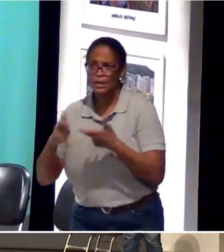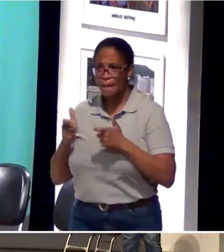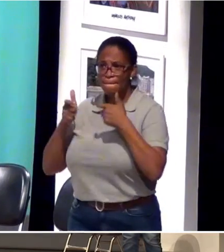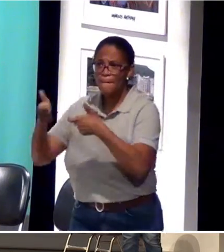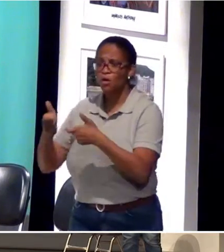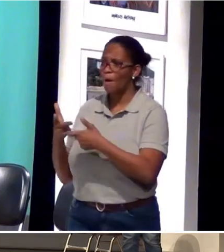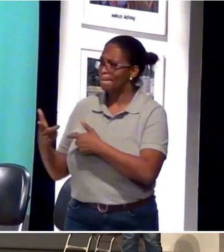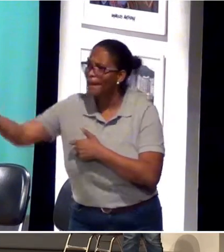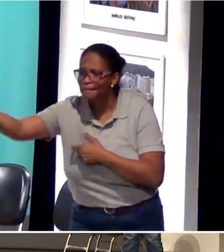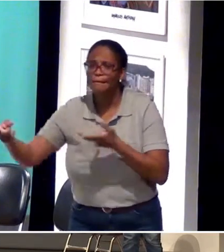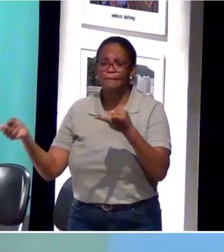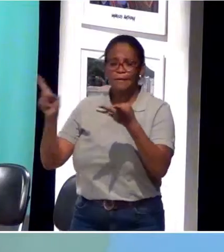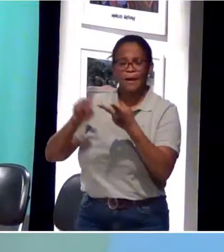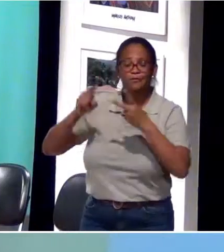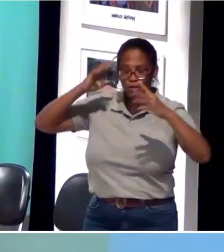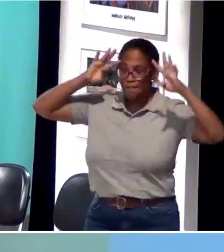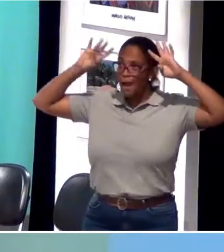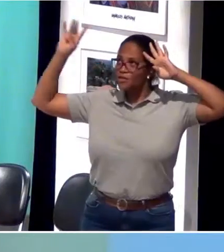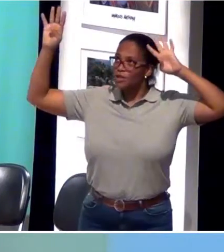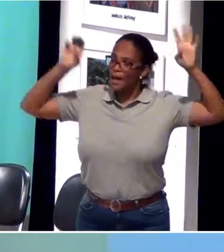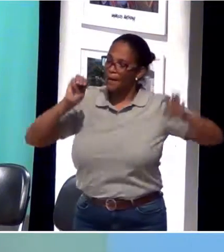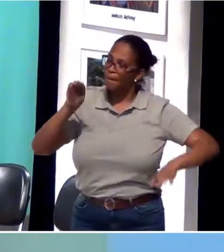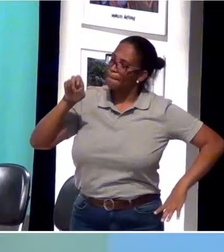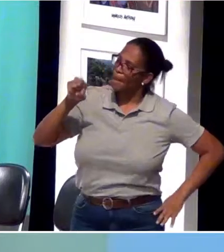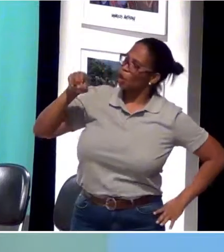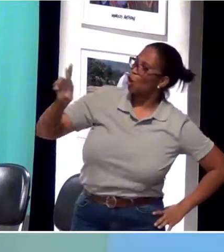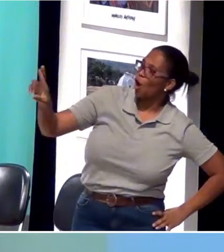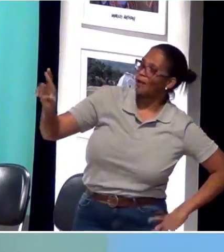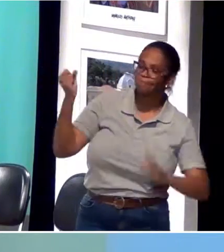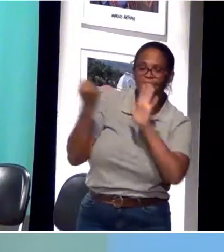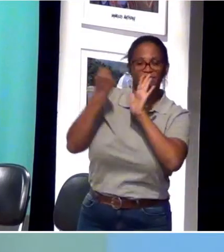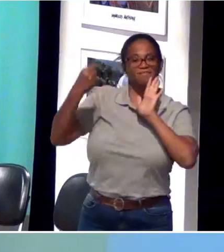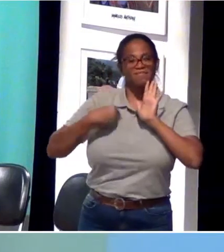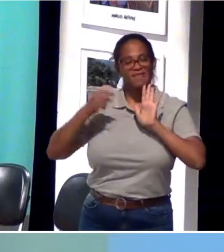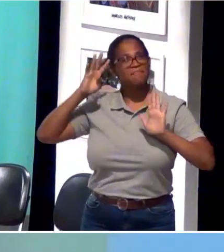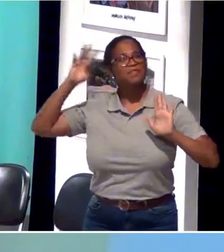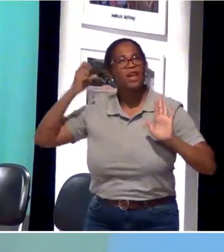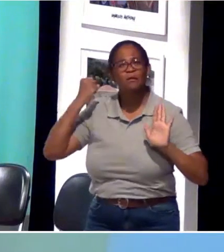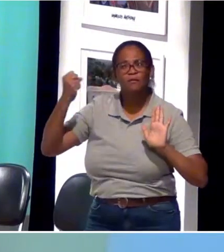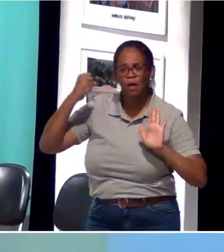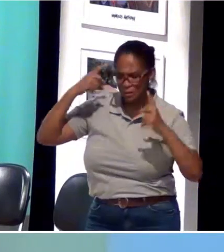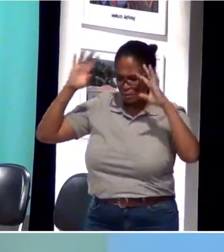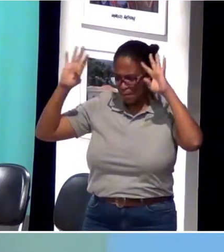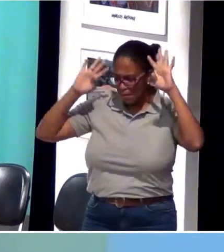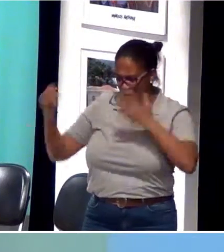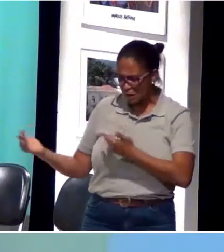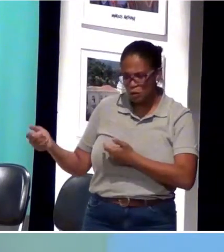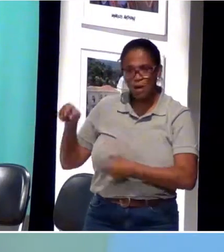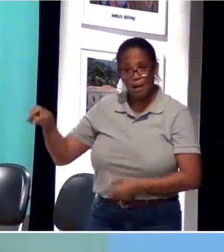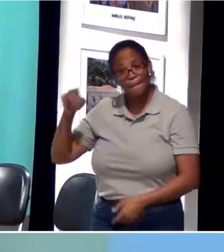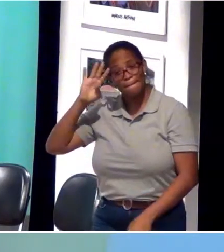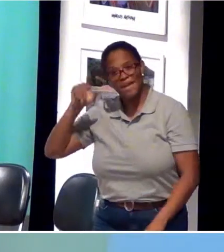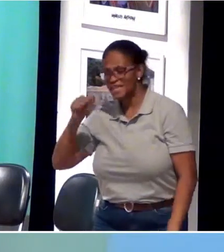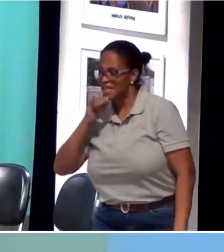menor faz isso, a gente tem um imaginário muito forte de quem é o menor, né? A gente não vai pensar nesse menor como um